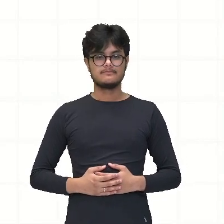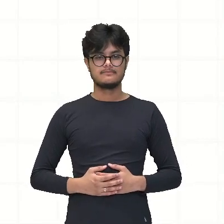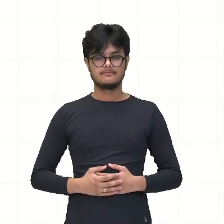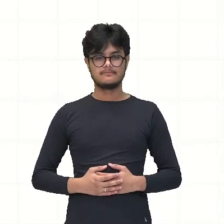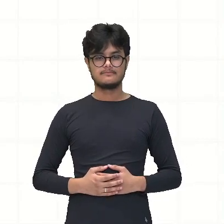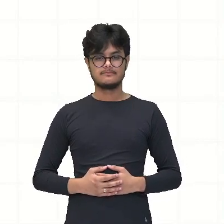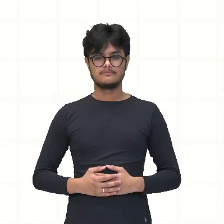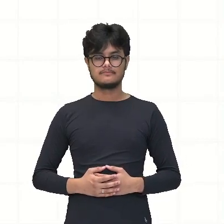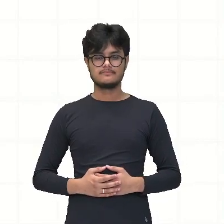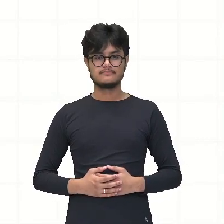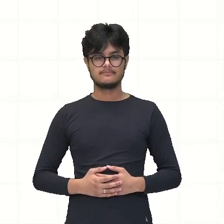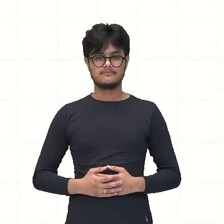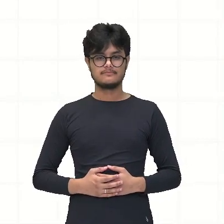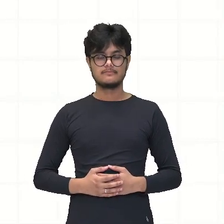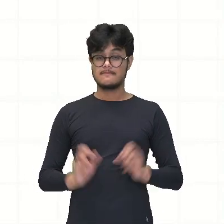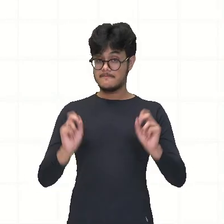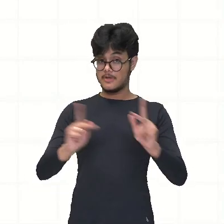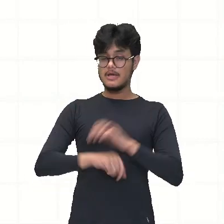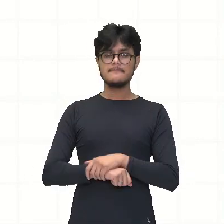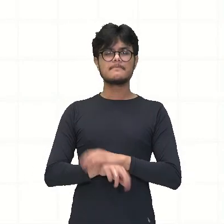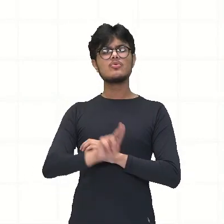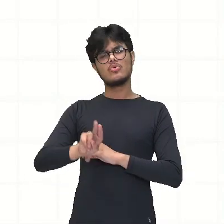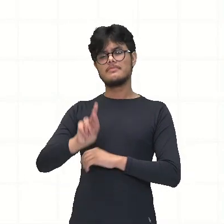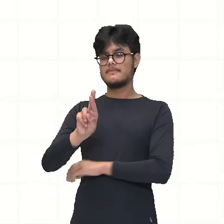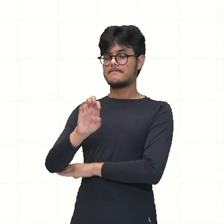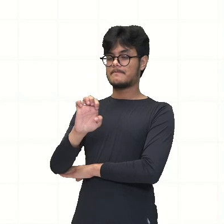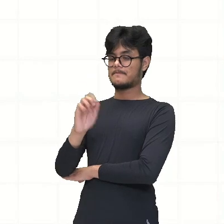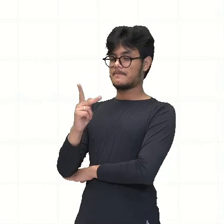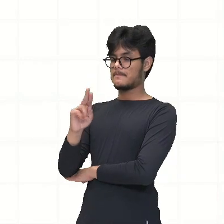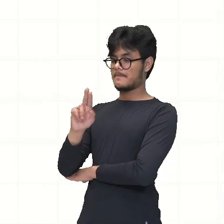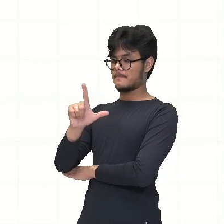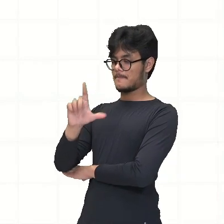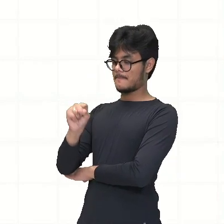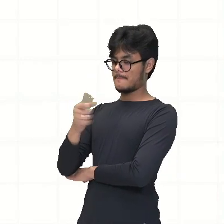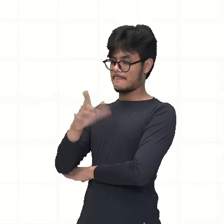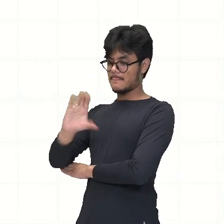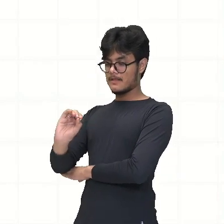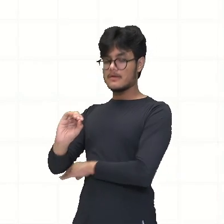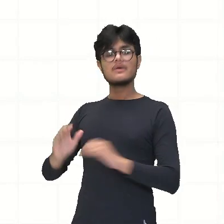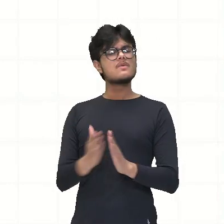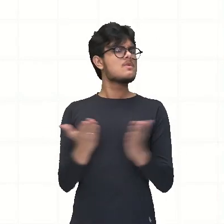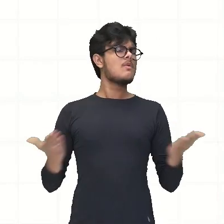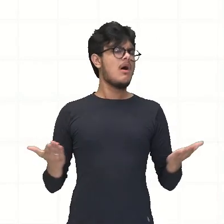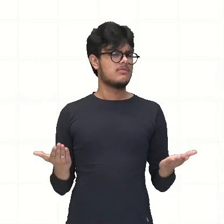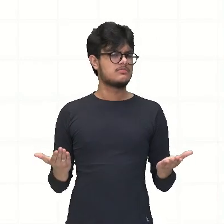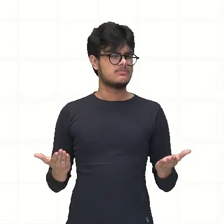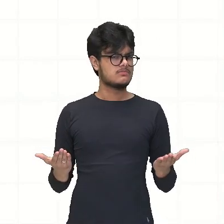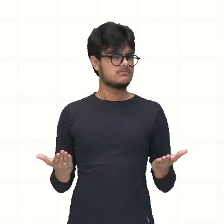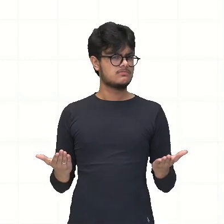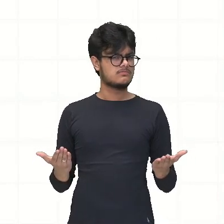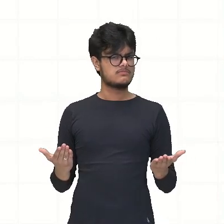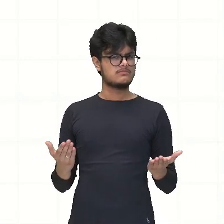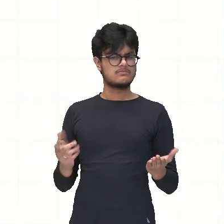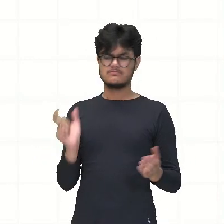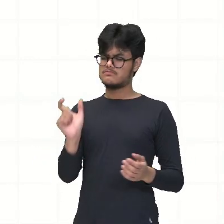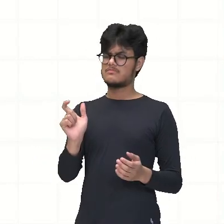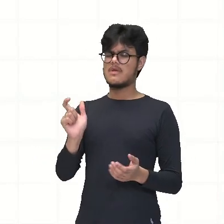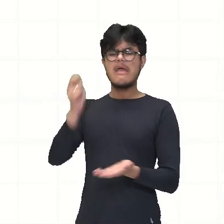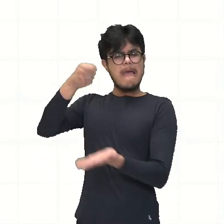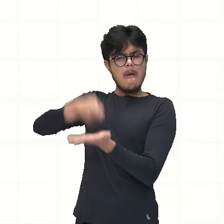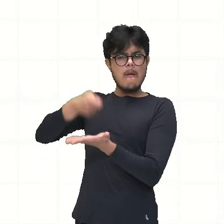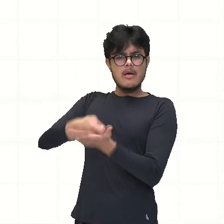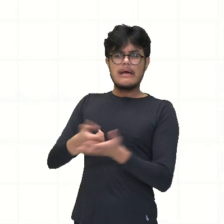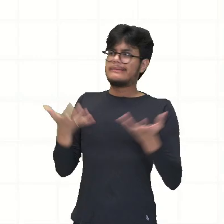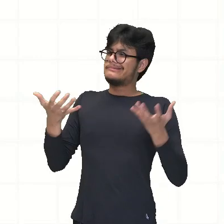consideramos esse fator de repulsão, tá bom? E aí, quais são esses fatores de repulsão, né? Que fazem com que as